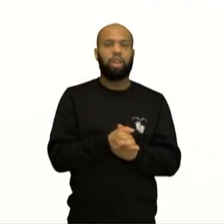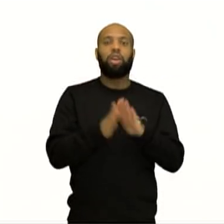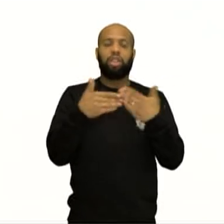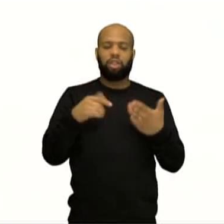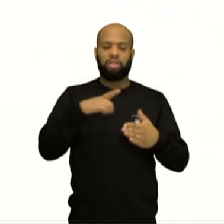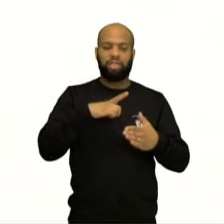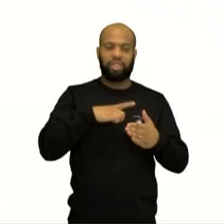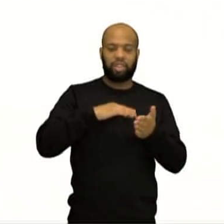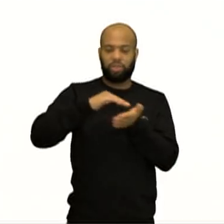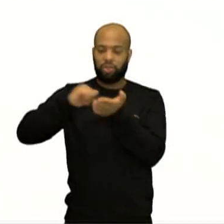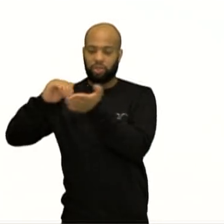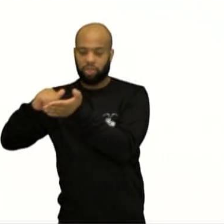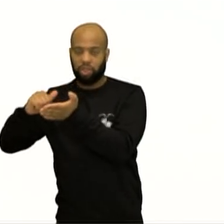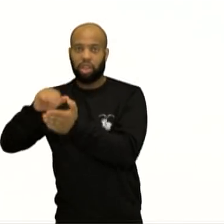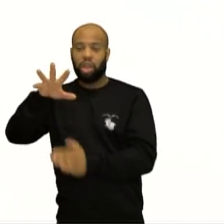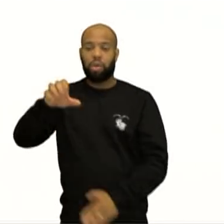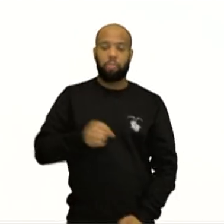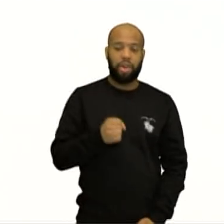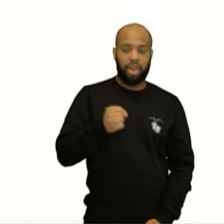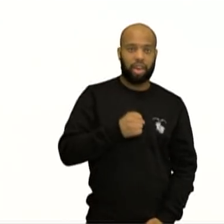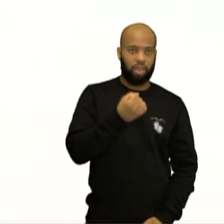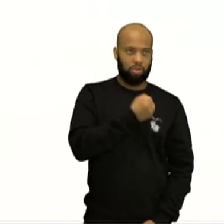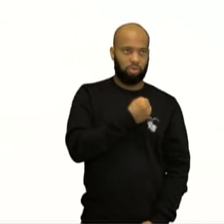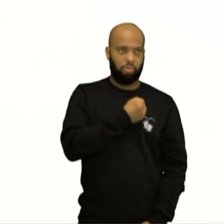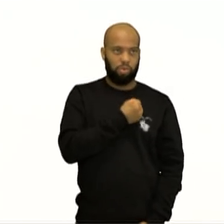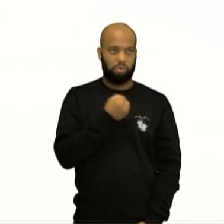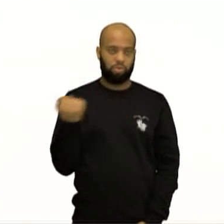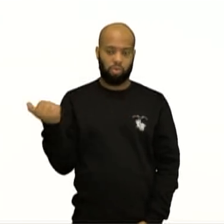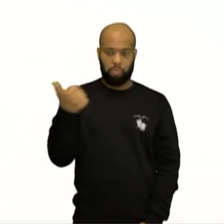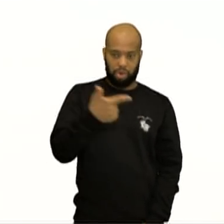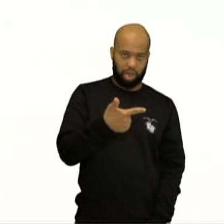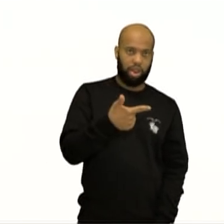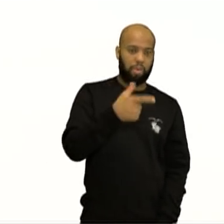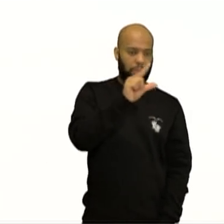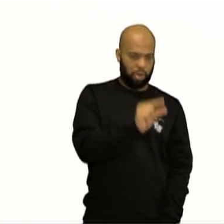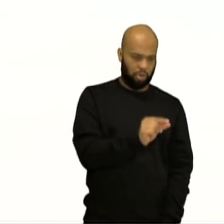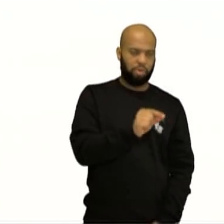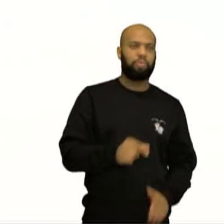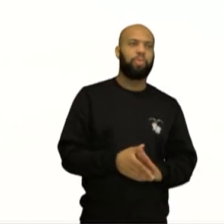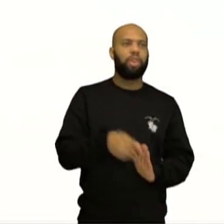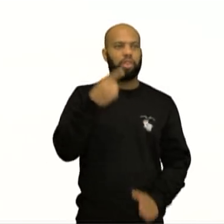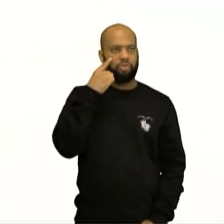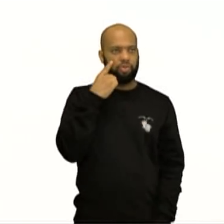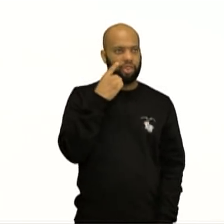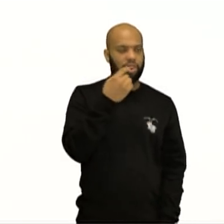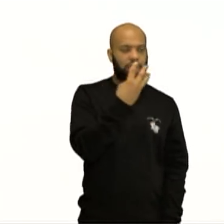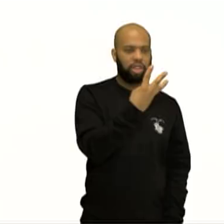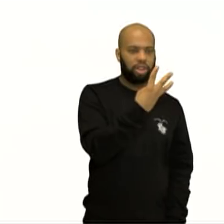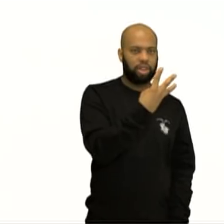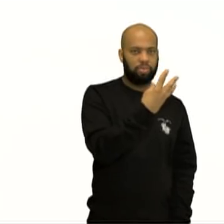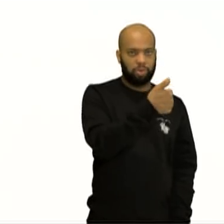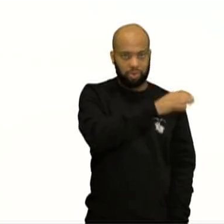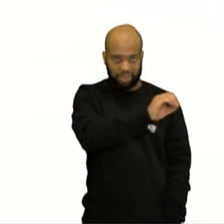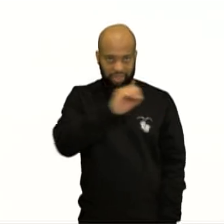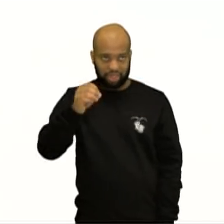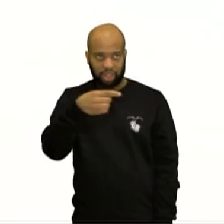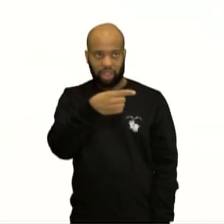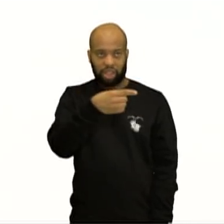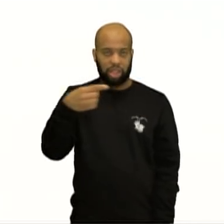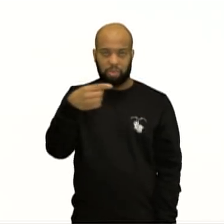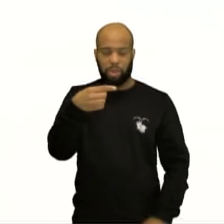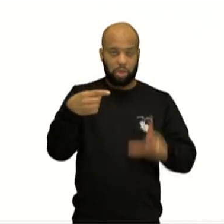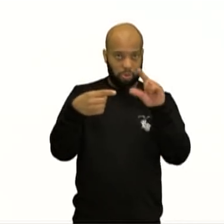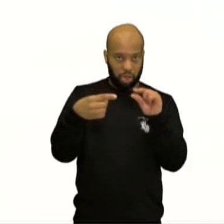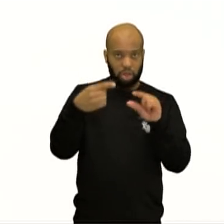diferença entre a maior e a menor. Continha de menos, então. 3.100, que é a maior altitude, menos a menor,